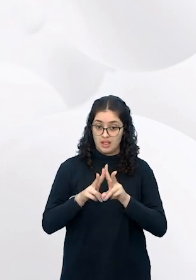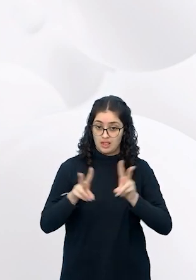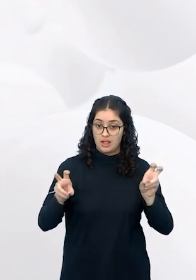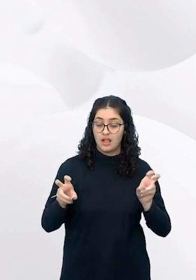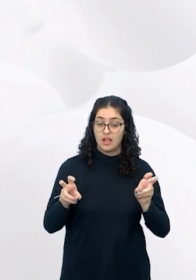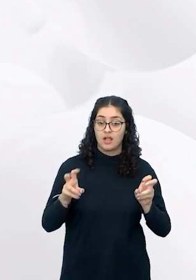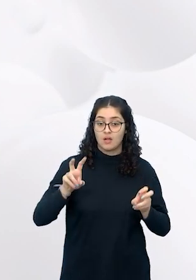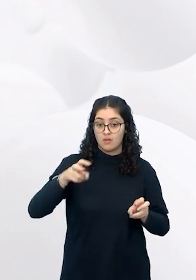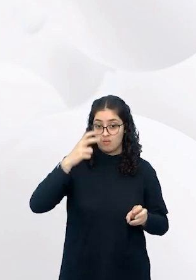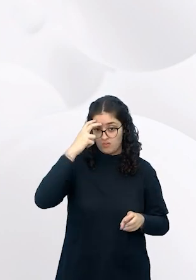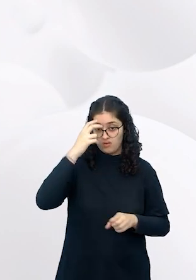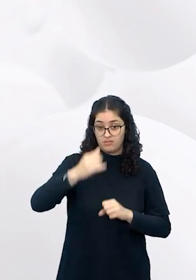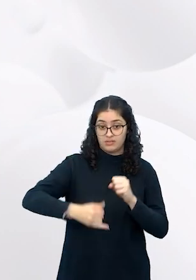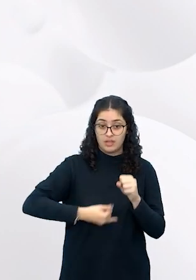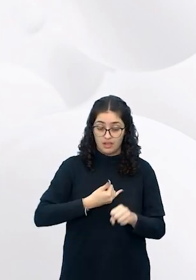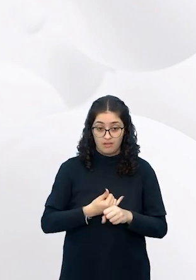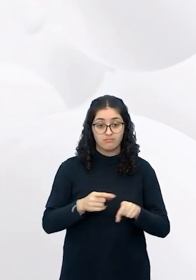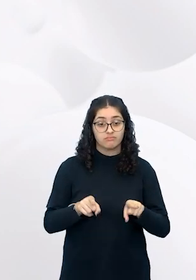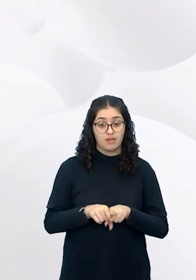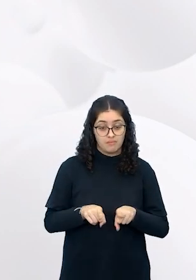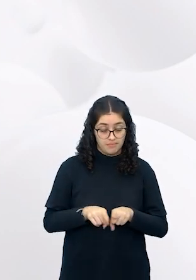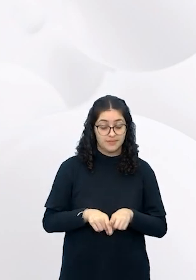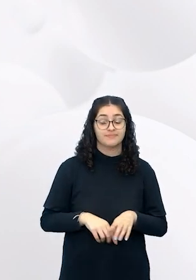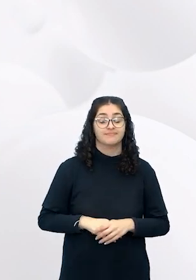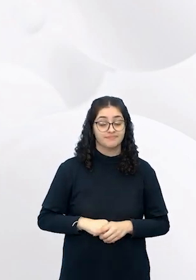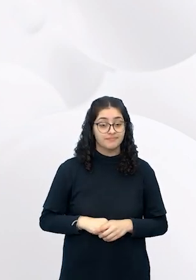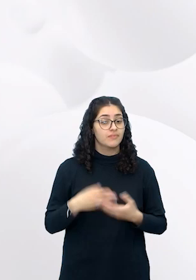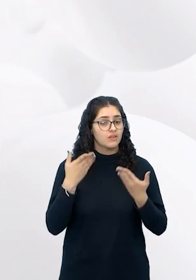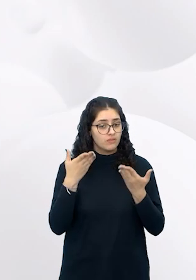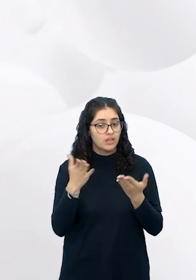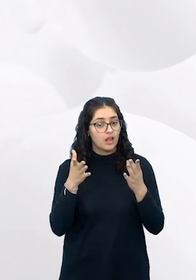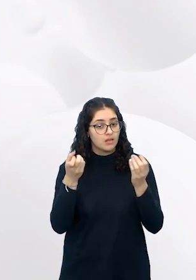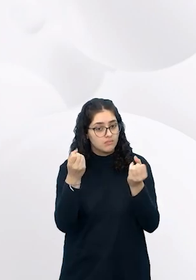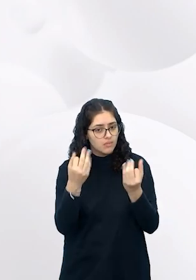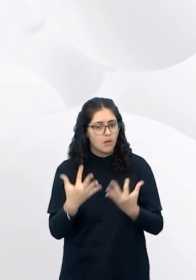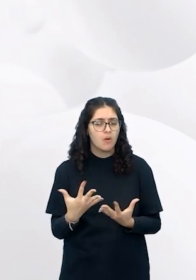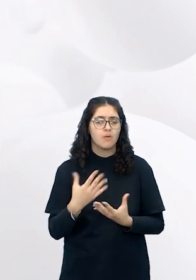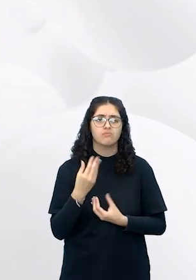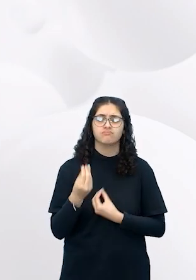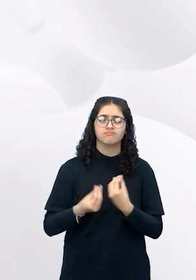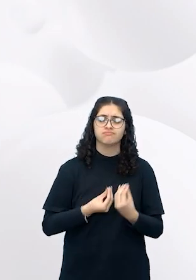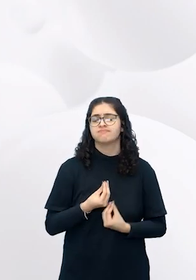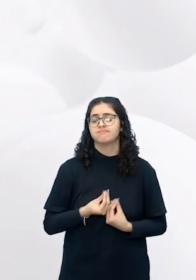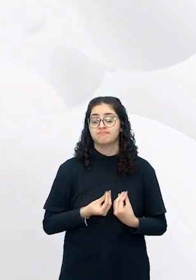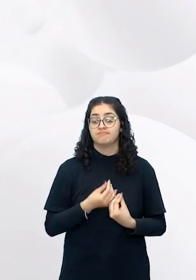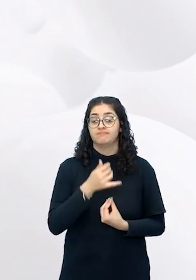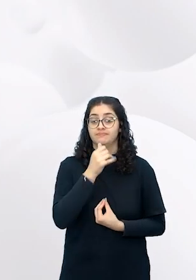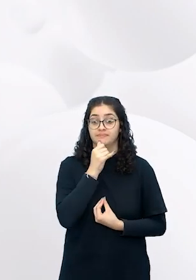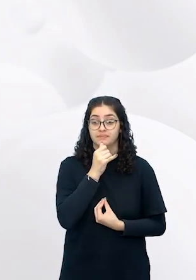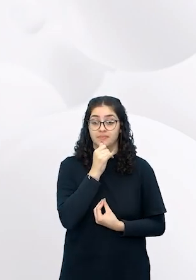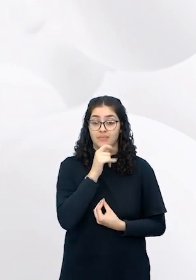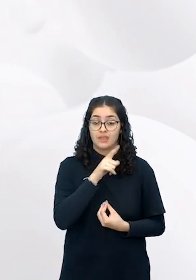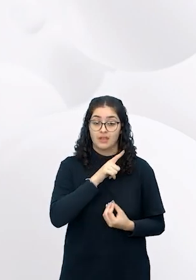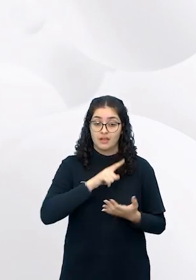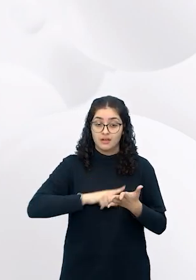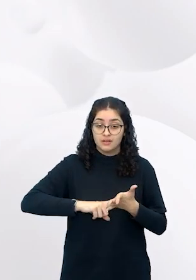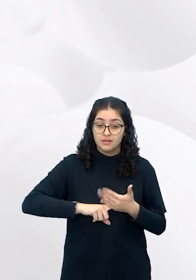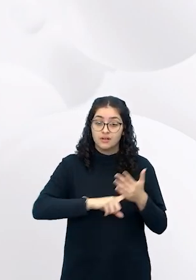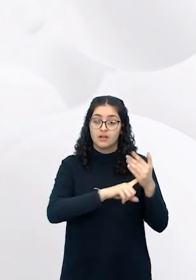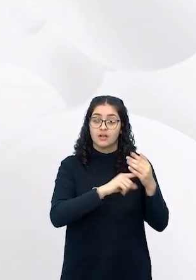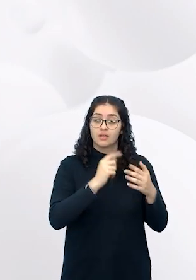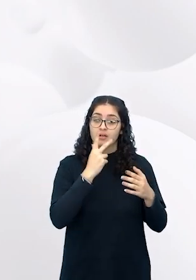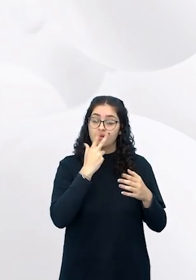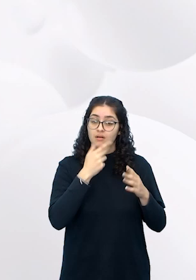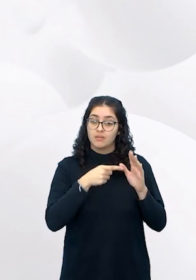para a cultura digital também. Quando você estava explicando, por exemplo, que a gente tem a tecnologia, ela vai